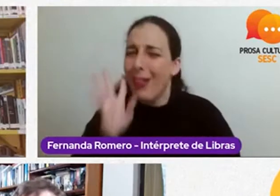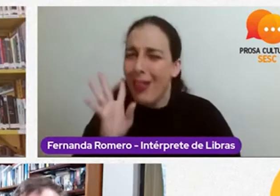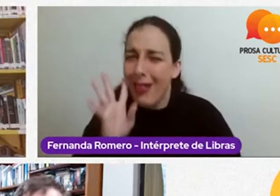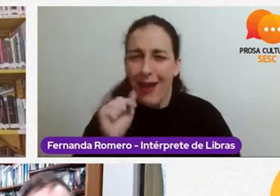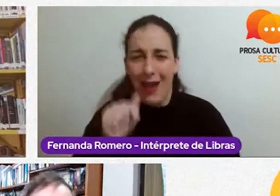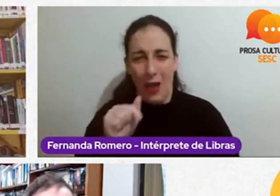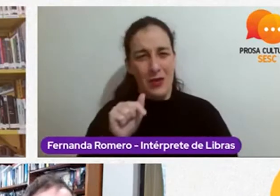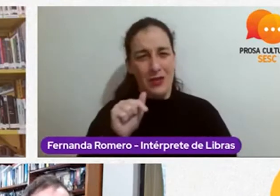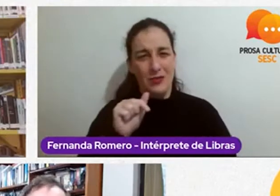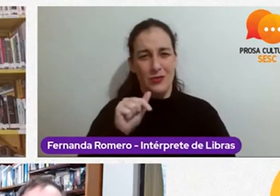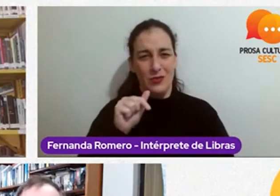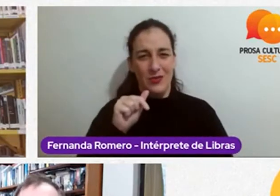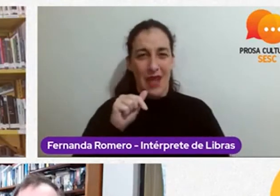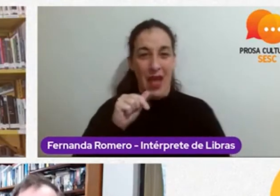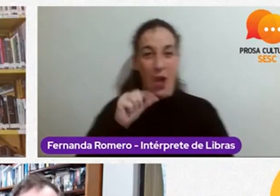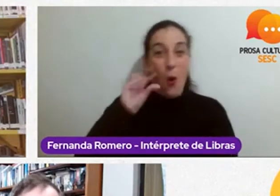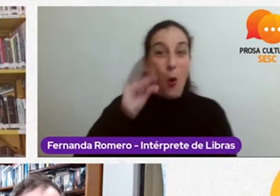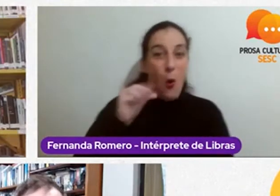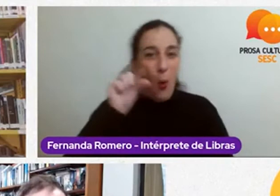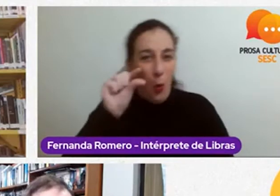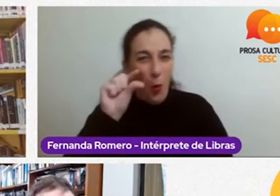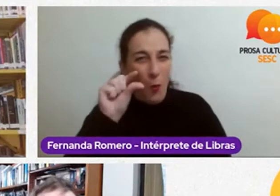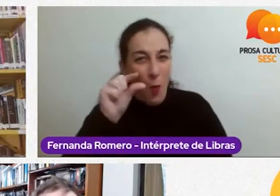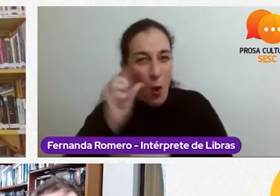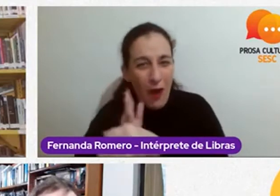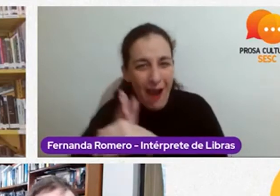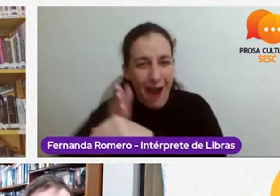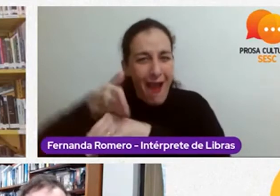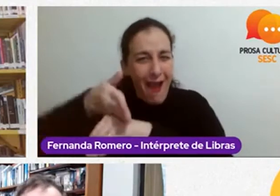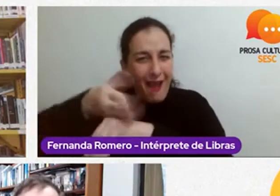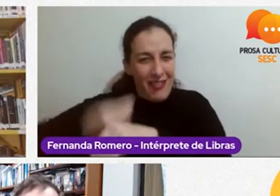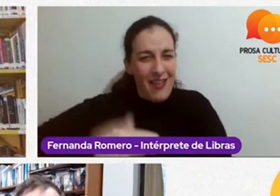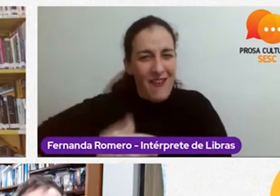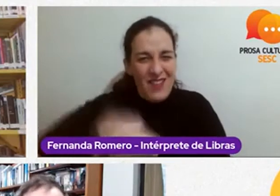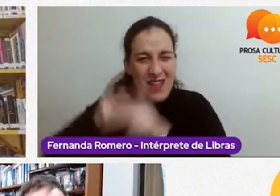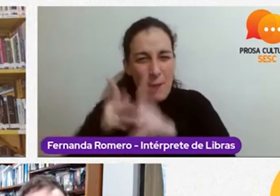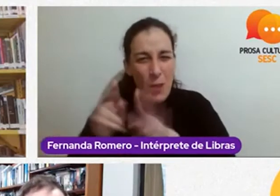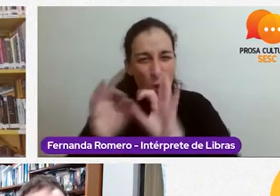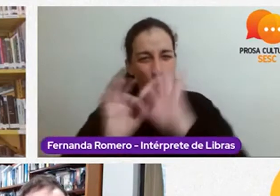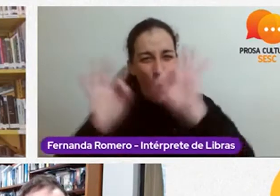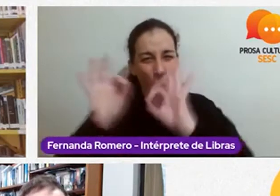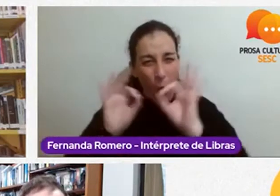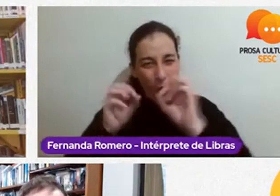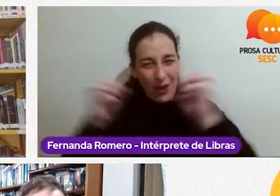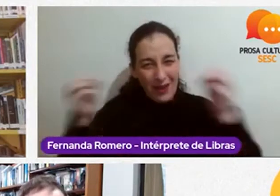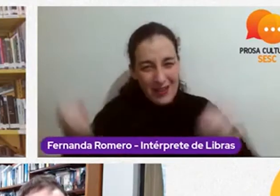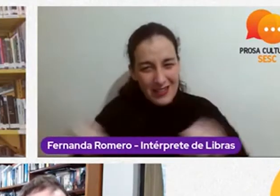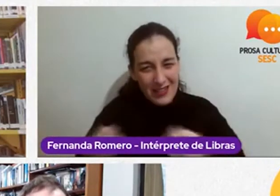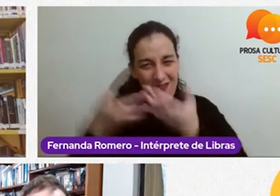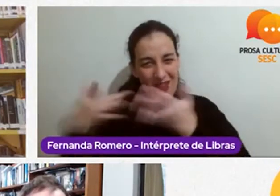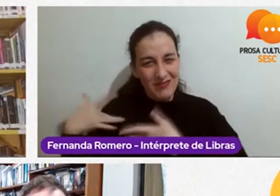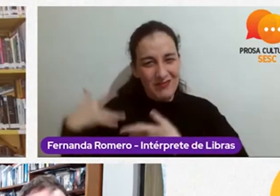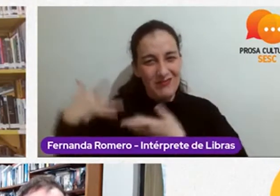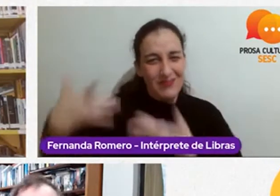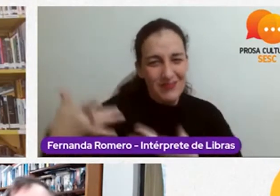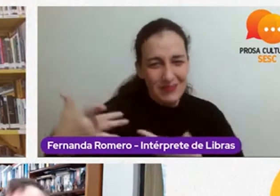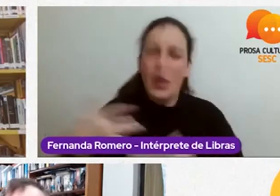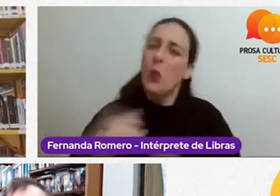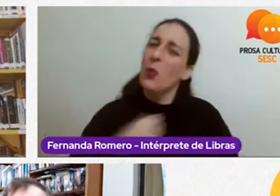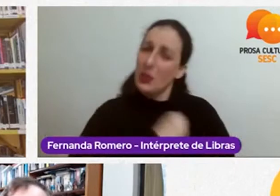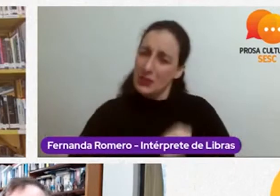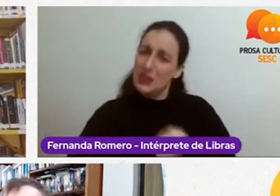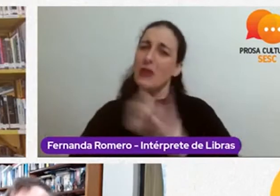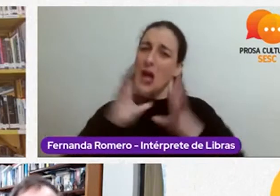que a gente entra na vida das pessoas que organizam os eventos, que se dedicam a eles e tal. Dá saudade de tudo isso,